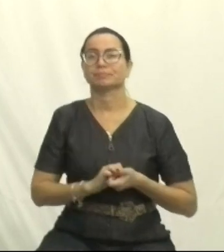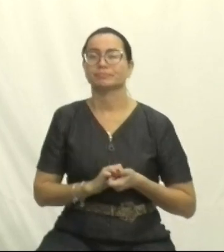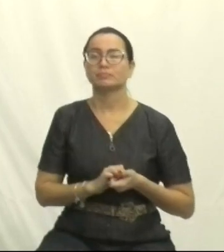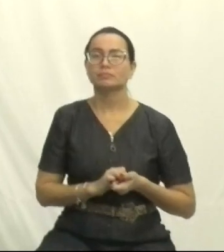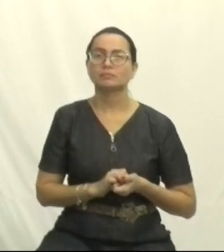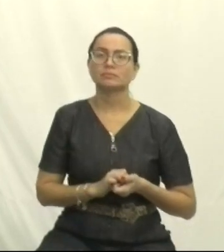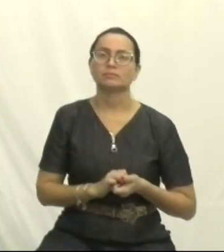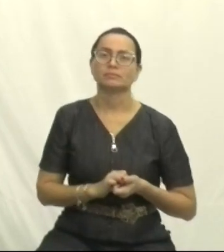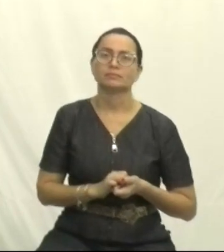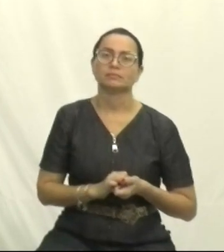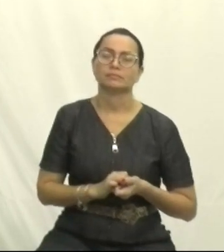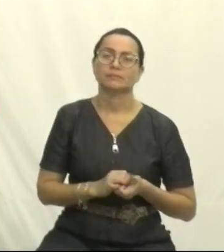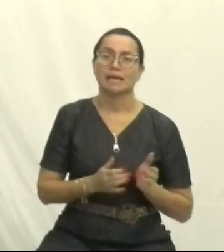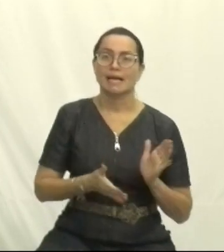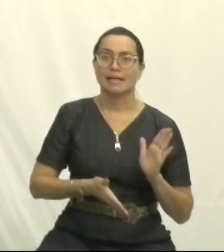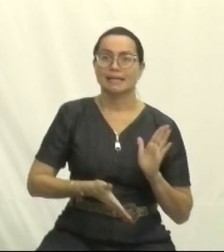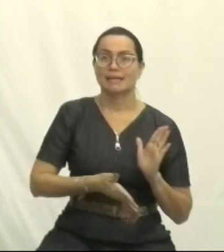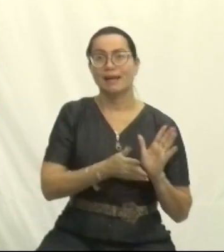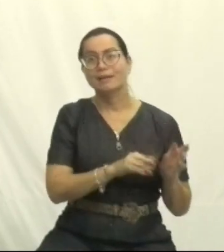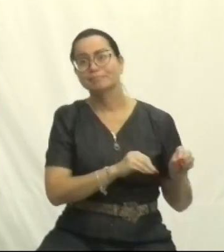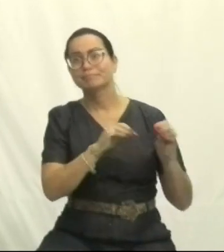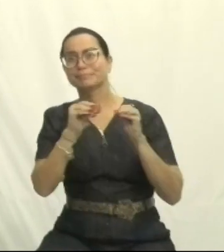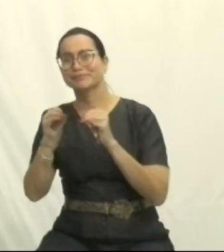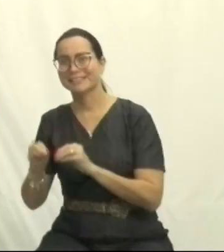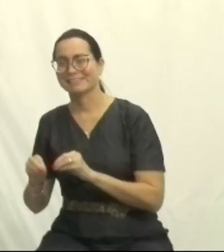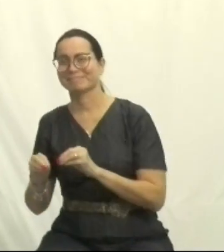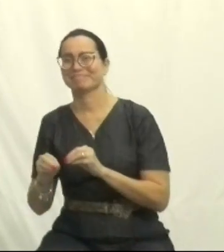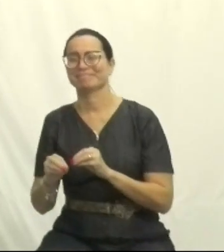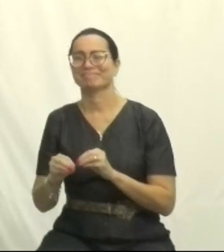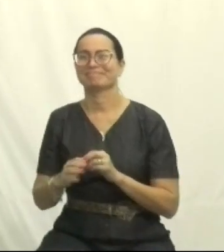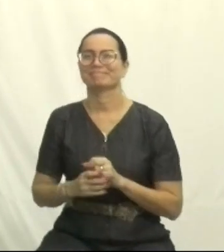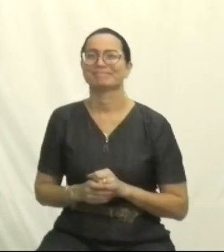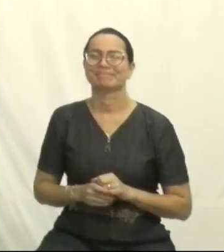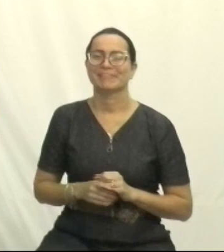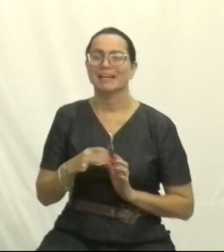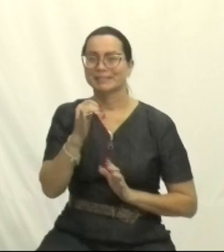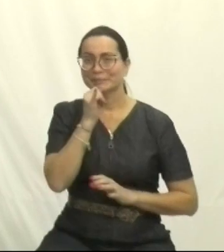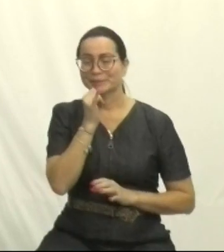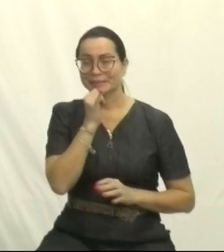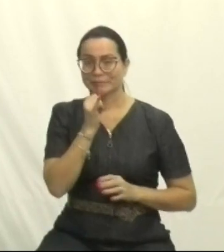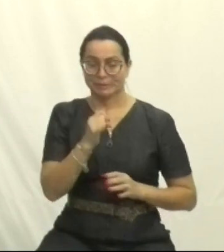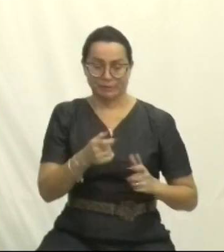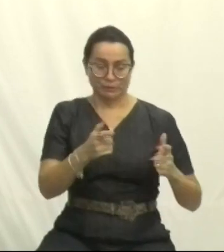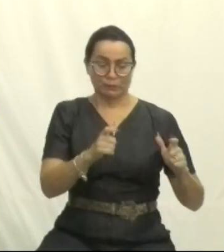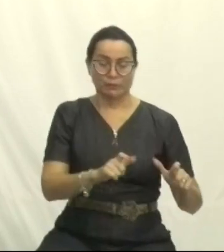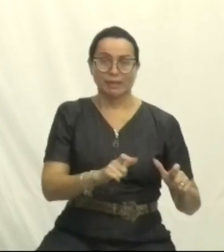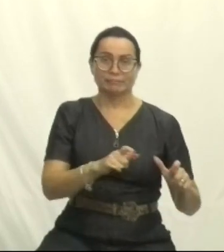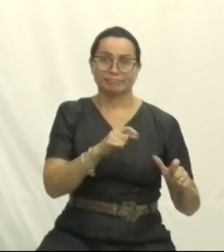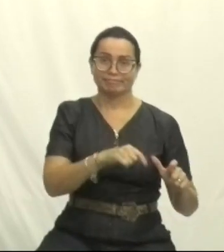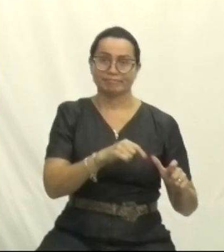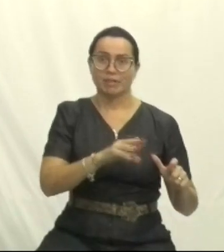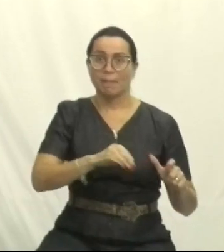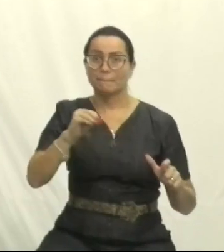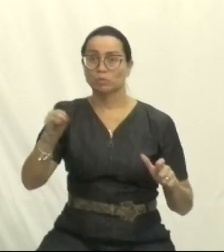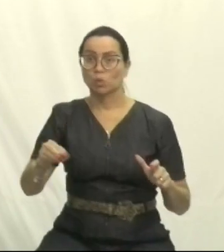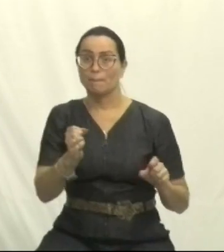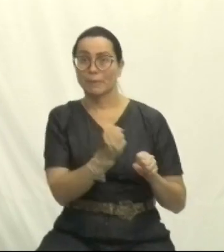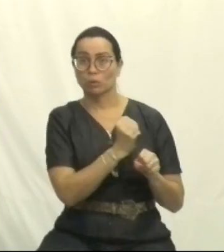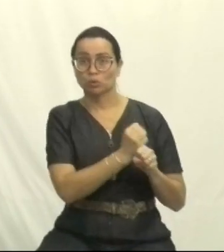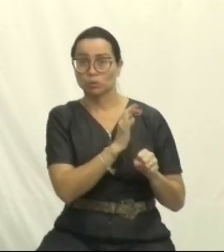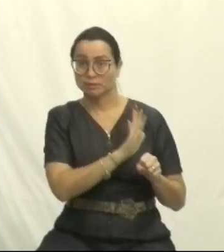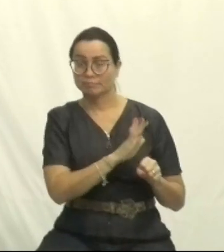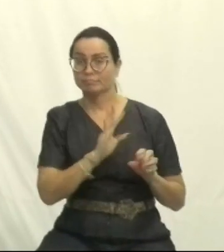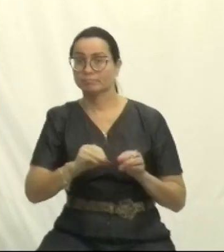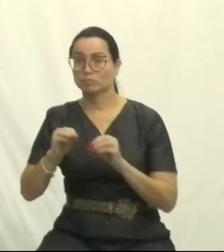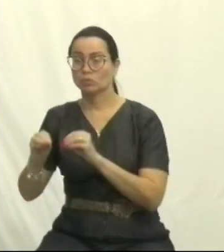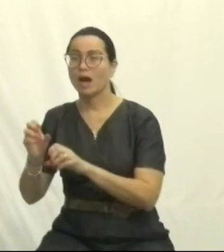local provisório, sem que os nossos serviços de bombeiro fossem prejudicados. Então, nós conseguimos aí uma parceria junto